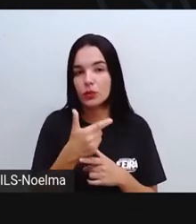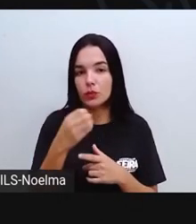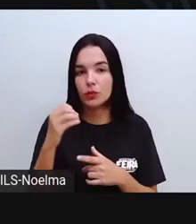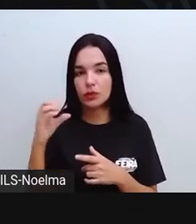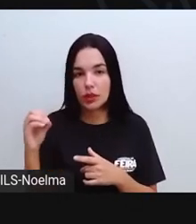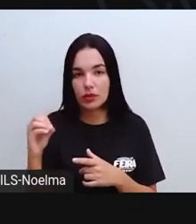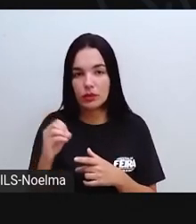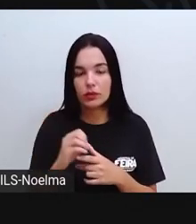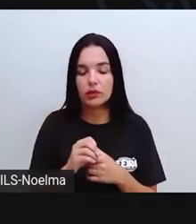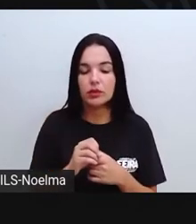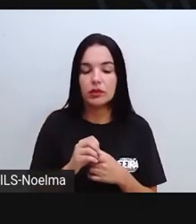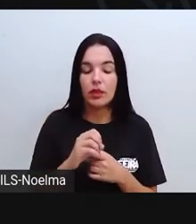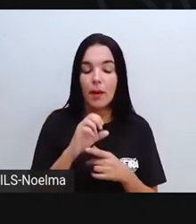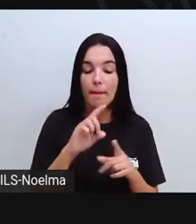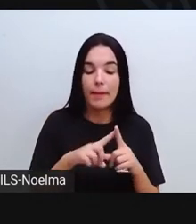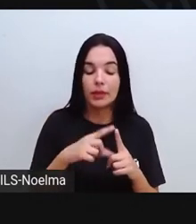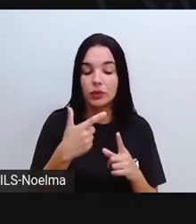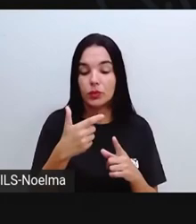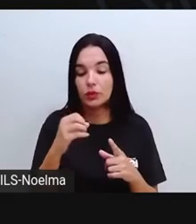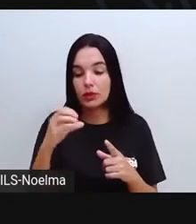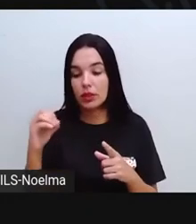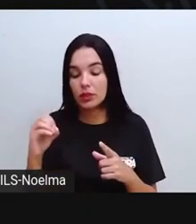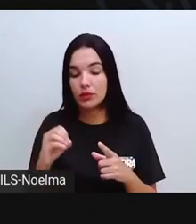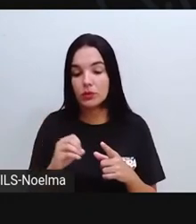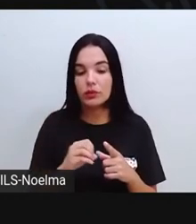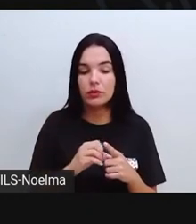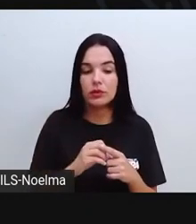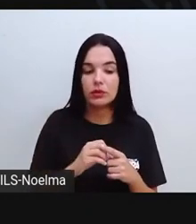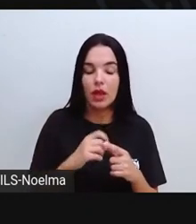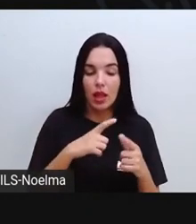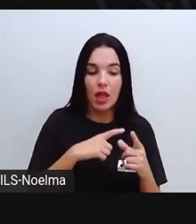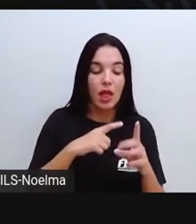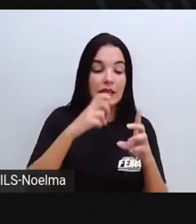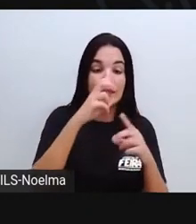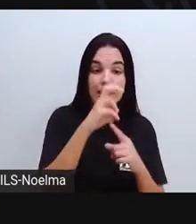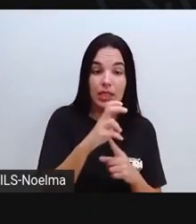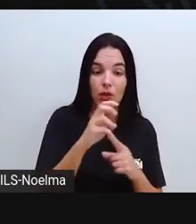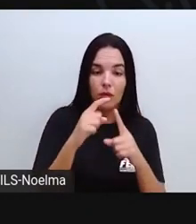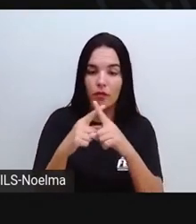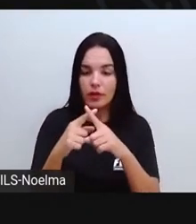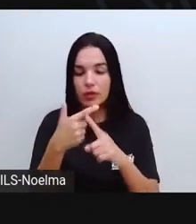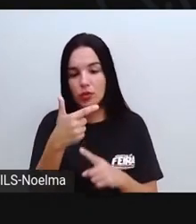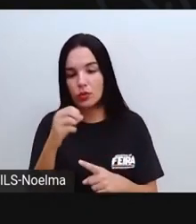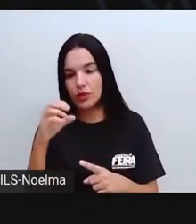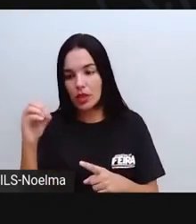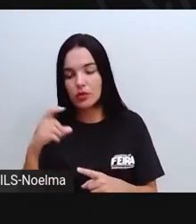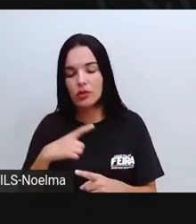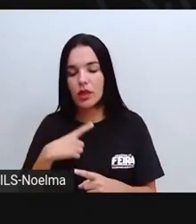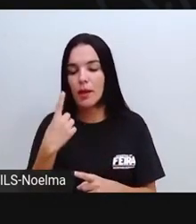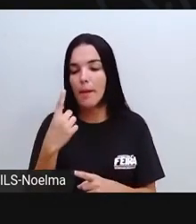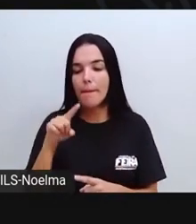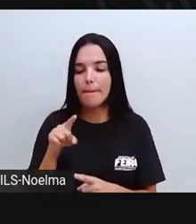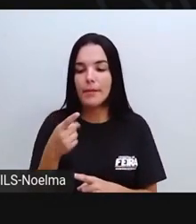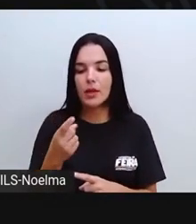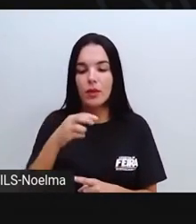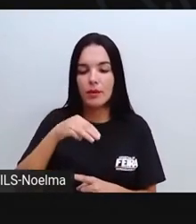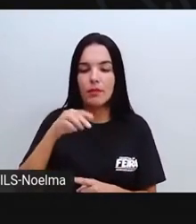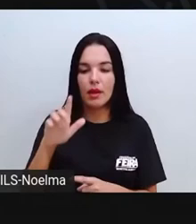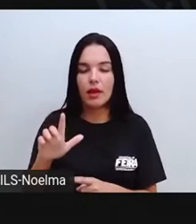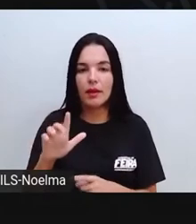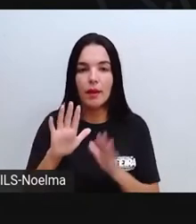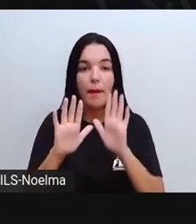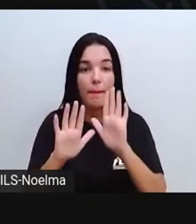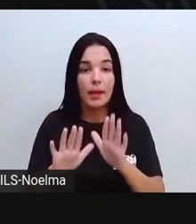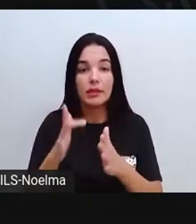mais 200, 800, mais 200, aí a gente vai ter o quê? 1.000 ml, certo? Para ficar mais fácil